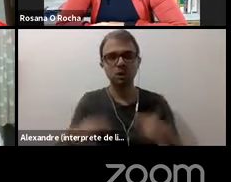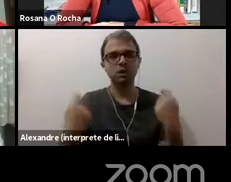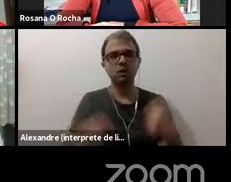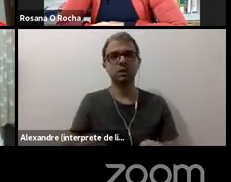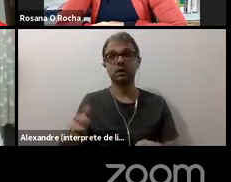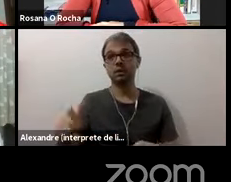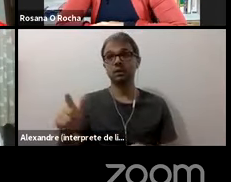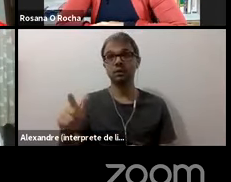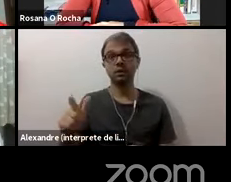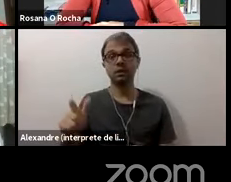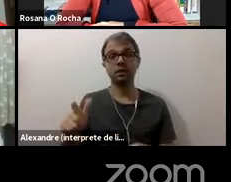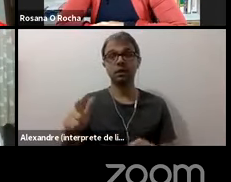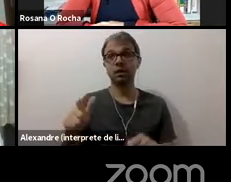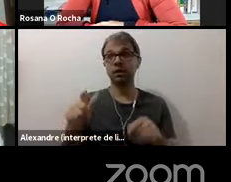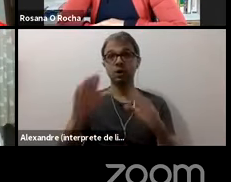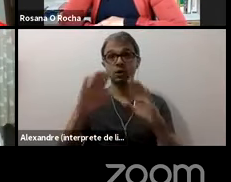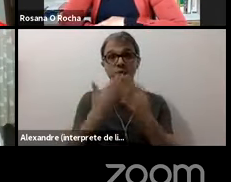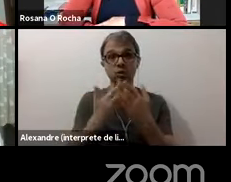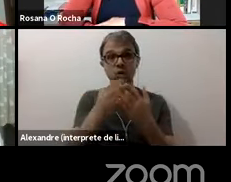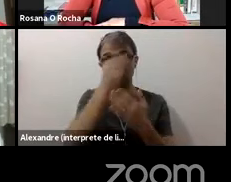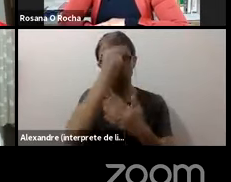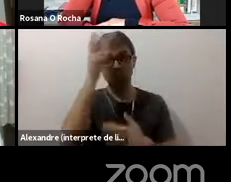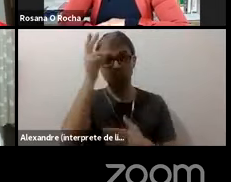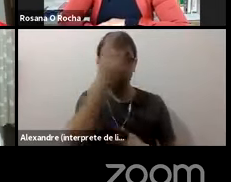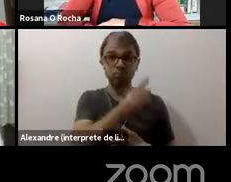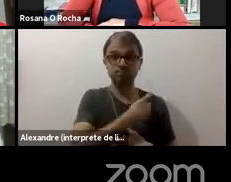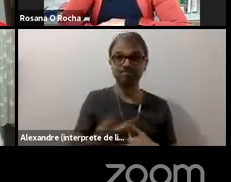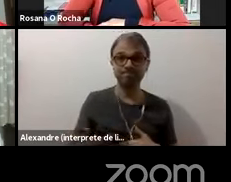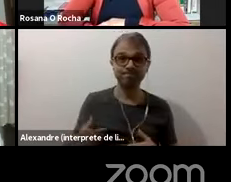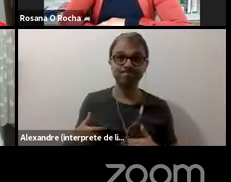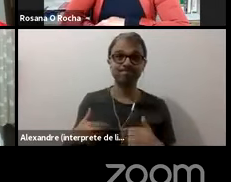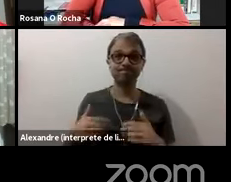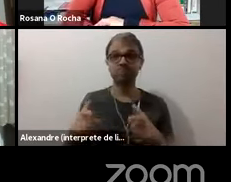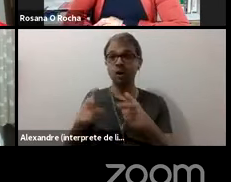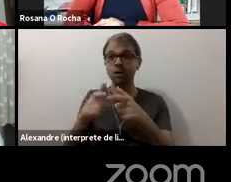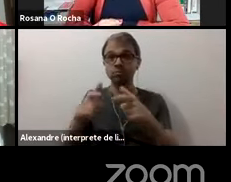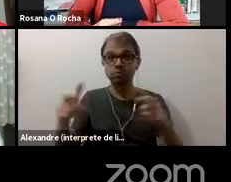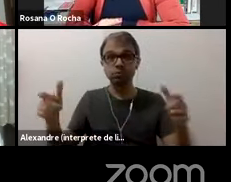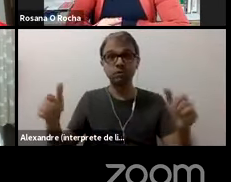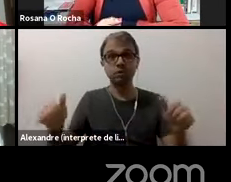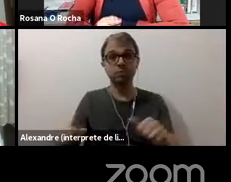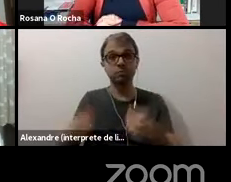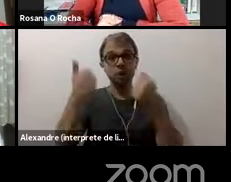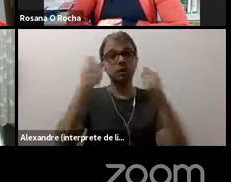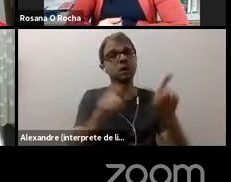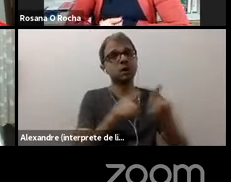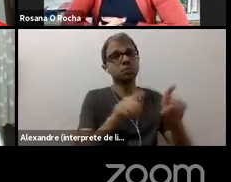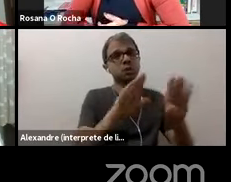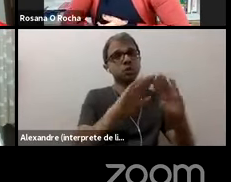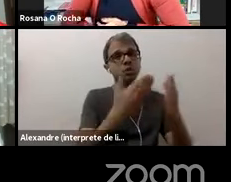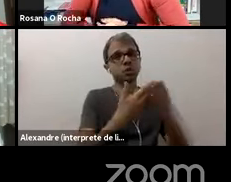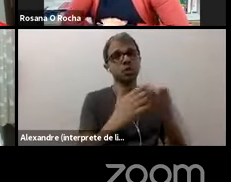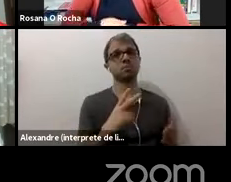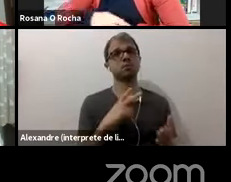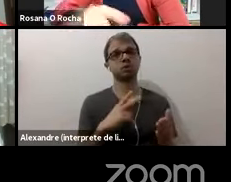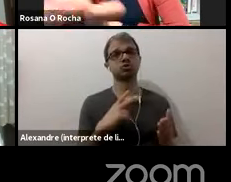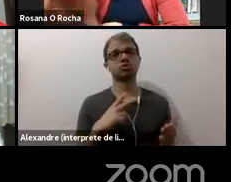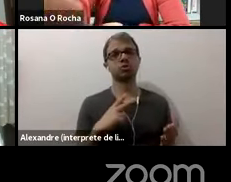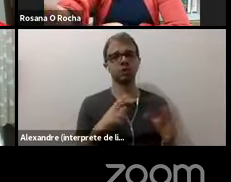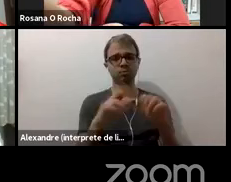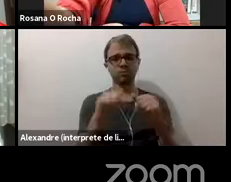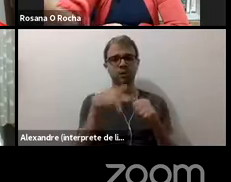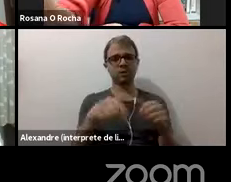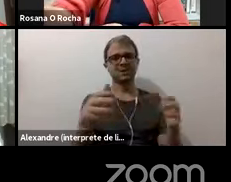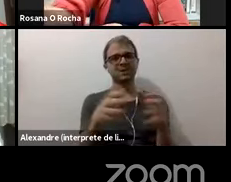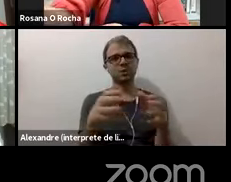protocolos e para uma escola particular para sobreviver também. Eu acho que aí a gente tem... Por isso que esse grupo é tão misto, como a própria Fernanda falou, a